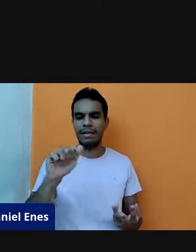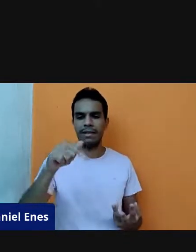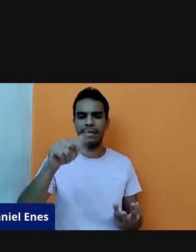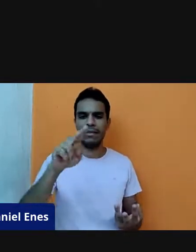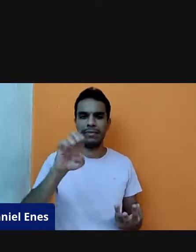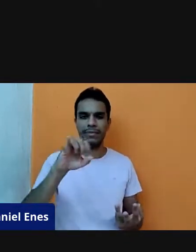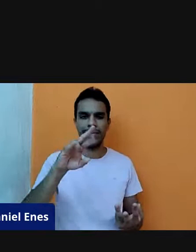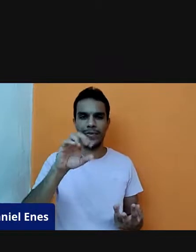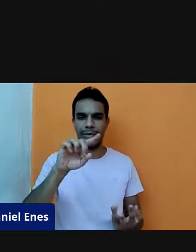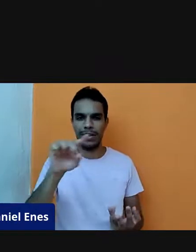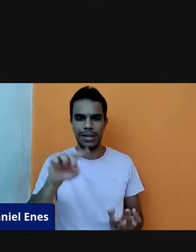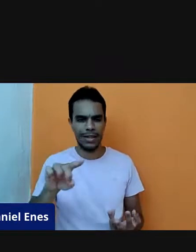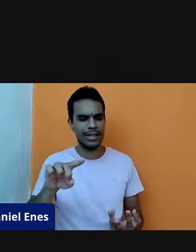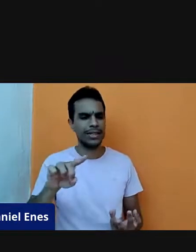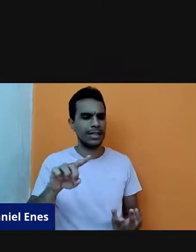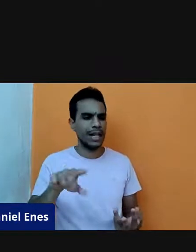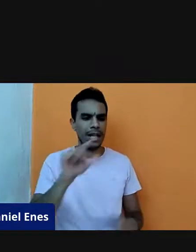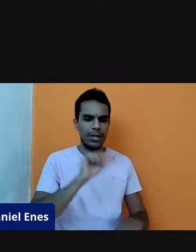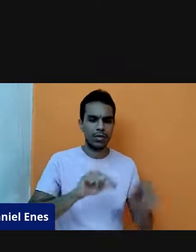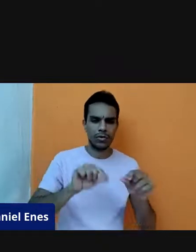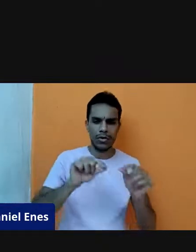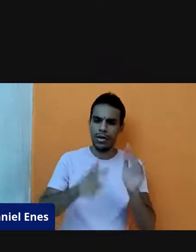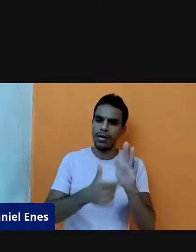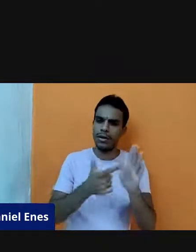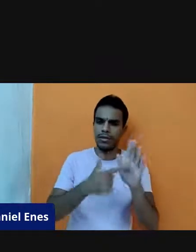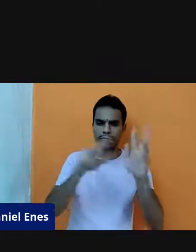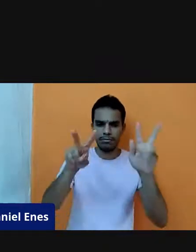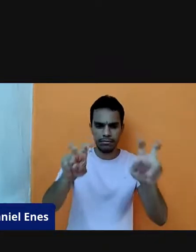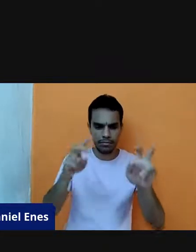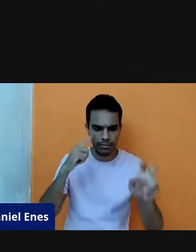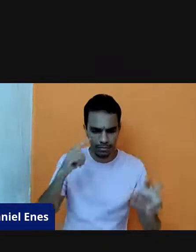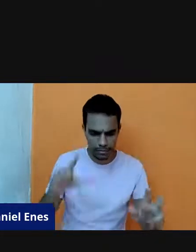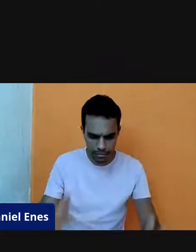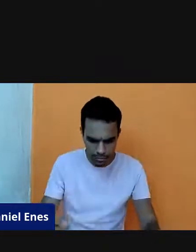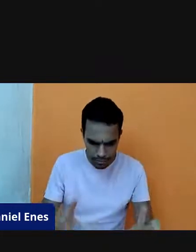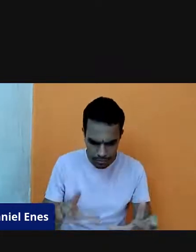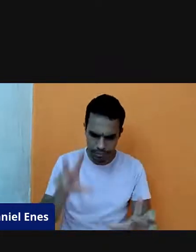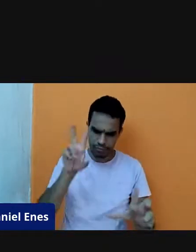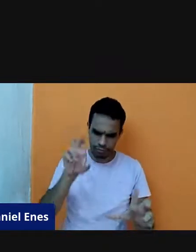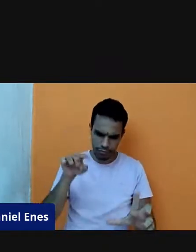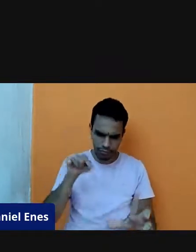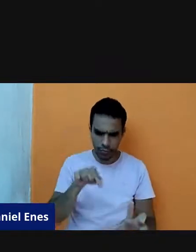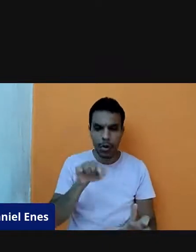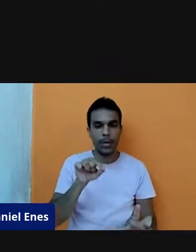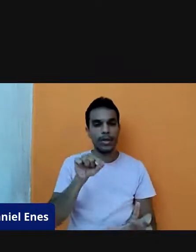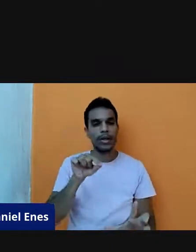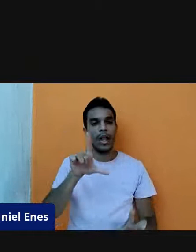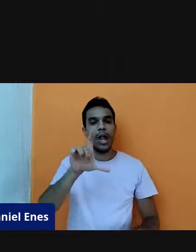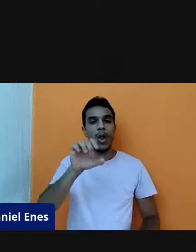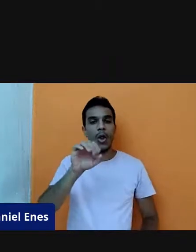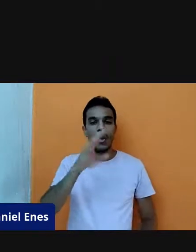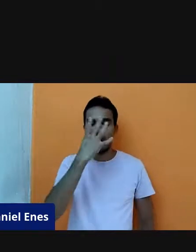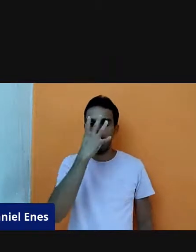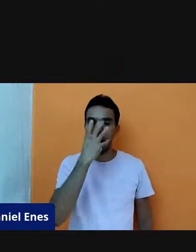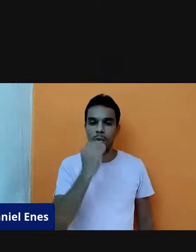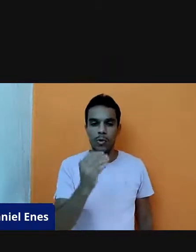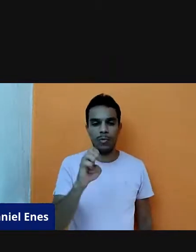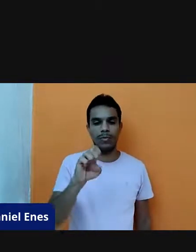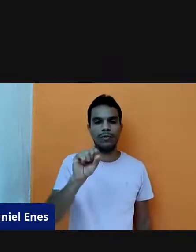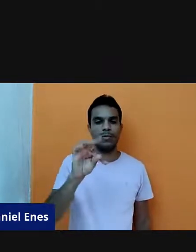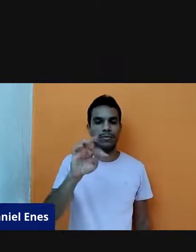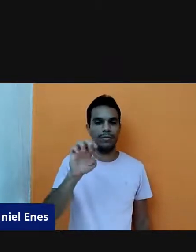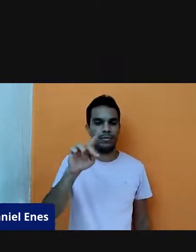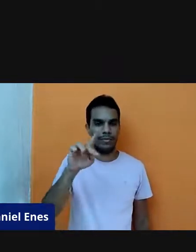livros pelo título, né? E um dos livros que ela escolheu pelo título foi O Lobo da Estepe, de Hermann Hesse,